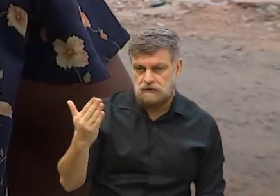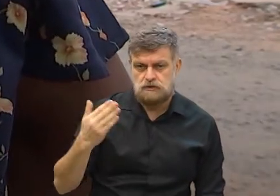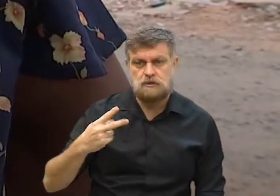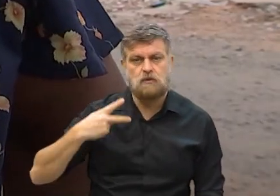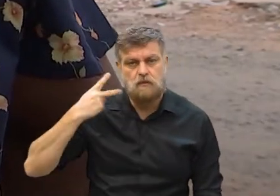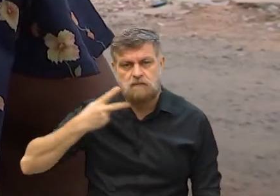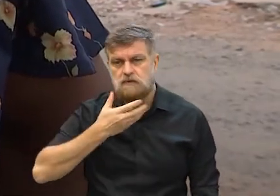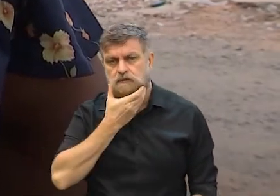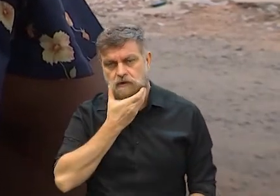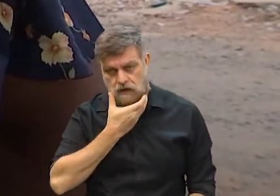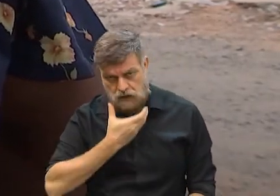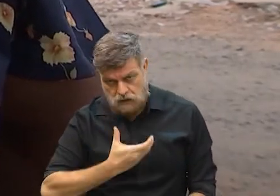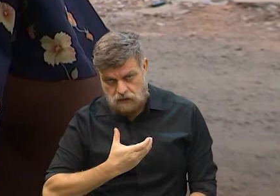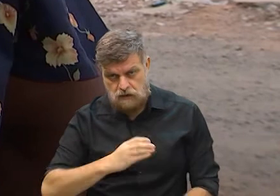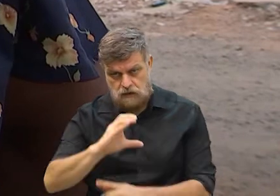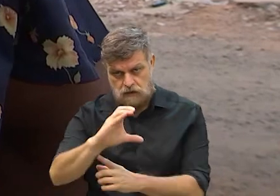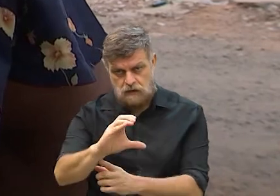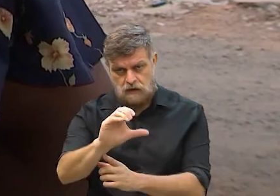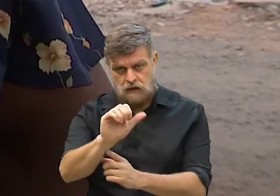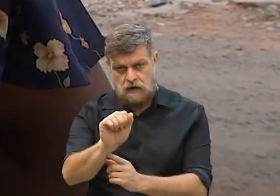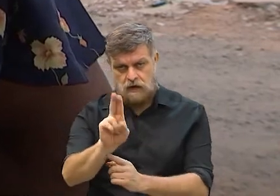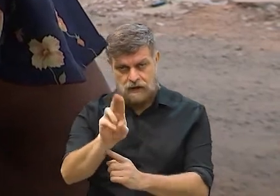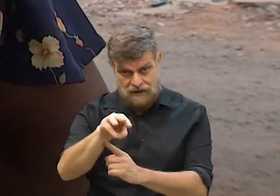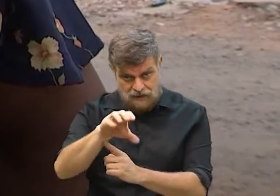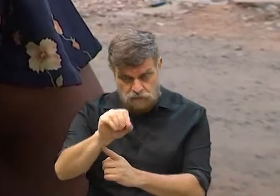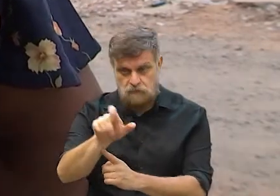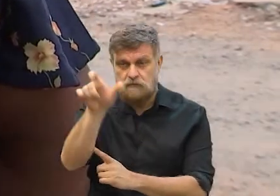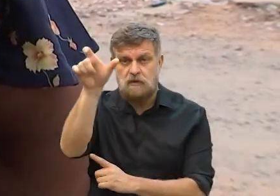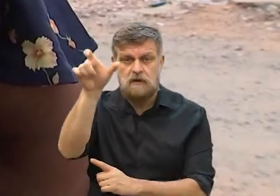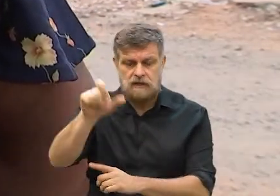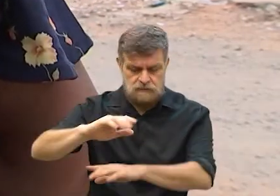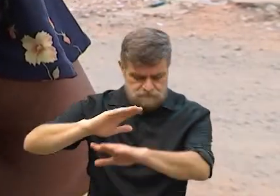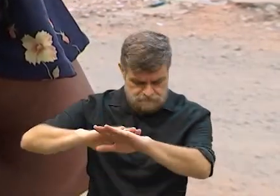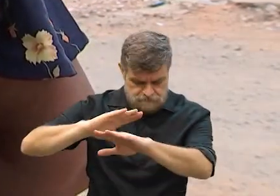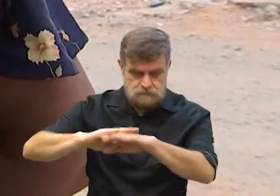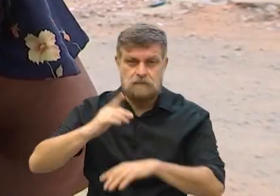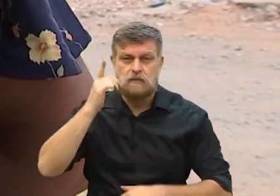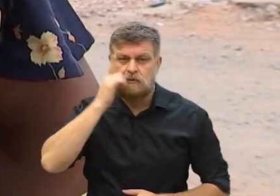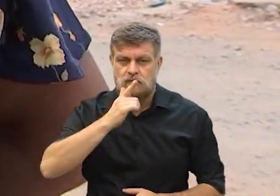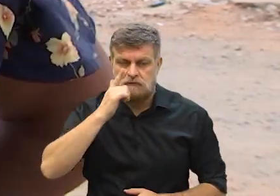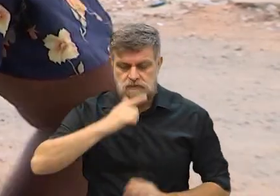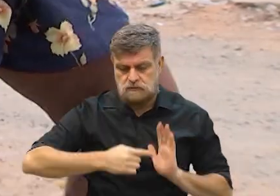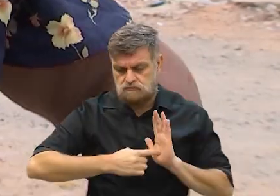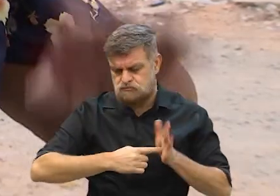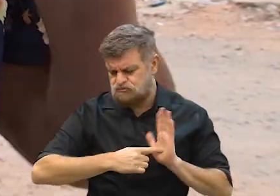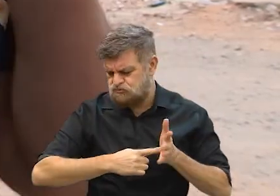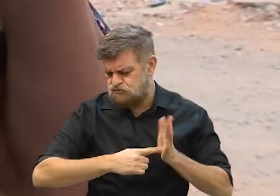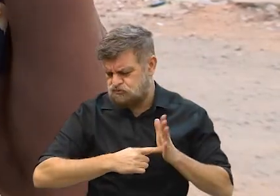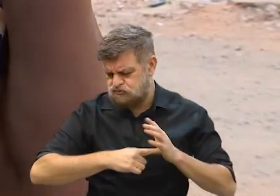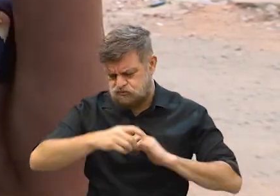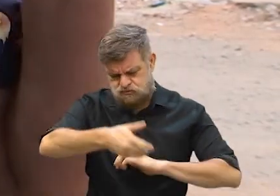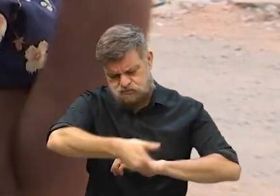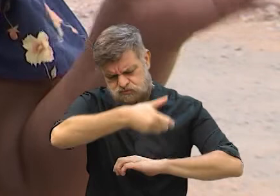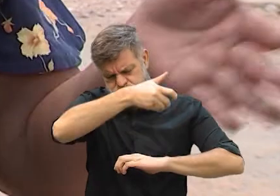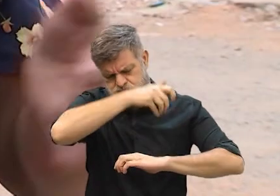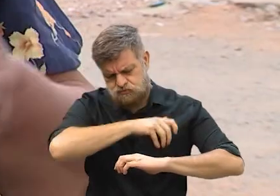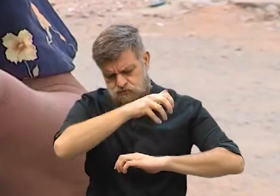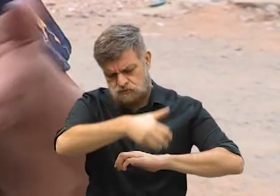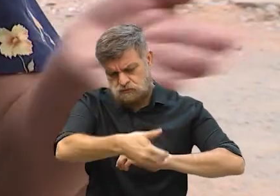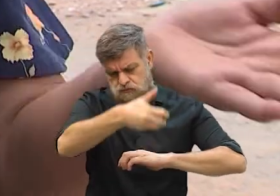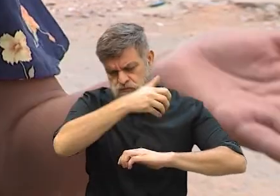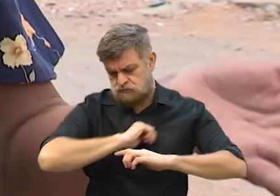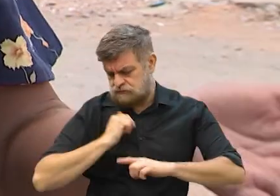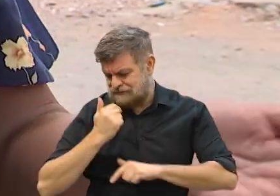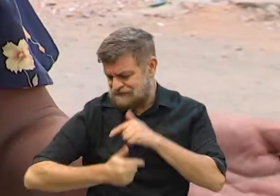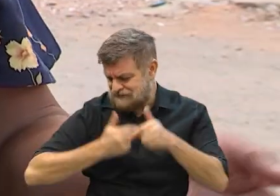né, para o vereador Carmo Luiz, e aí ele trouxe as máquinas, né? Tá com